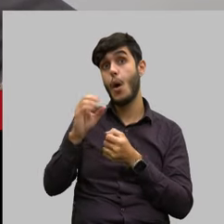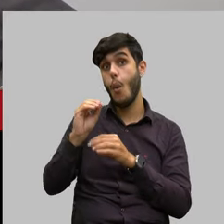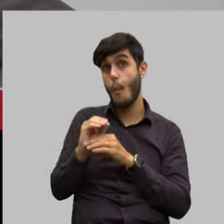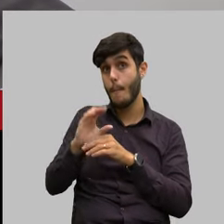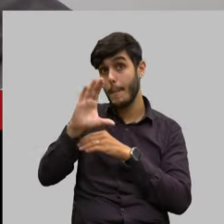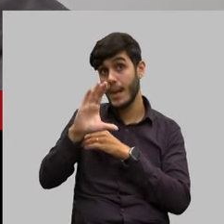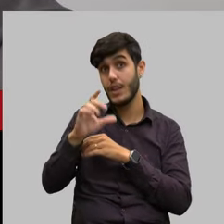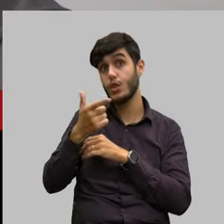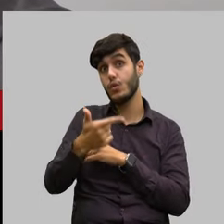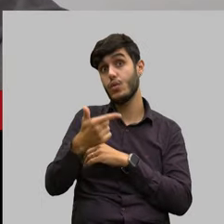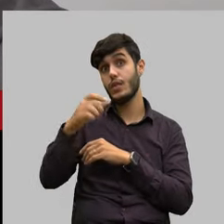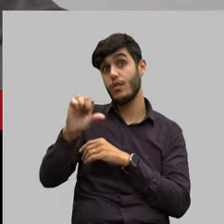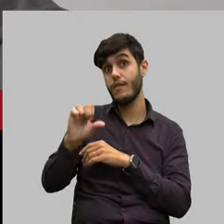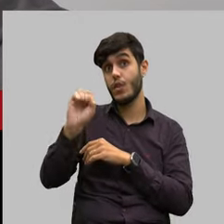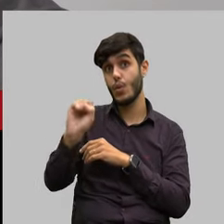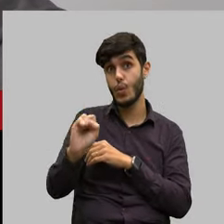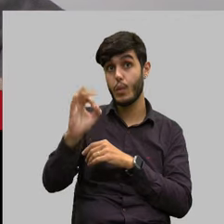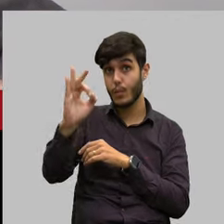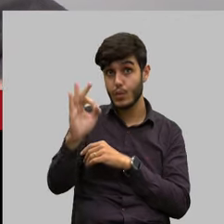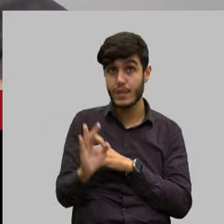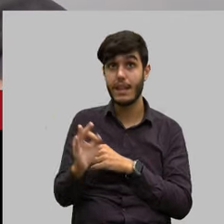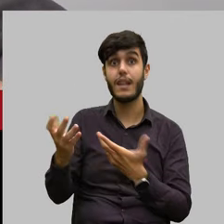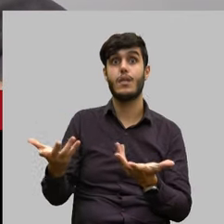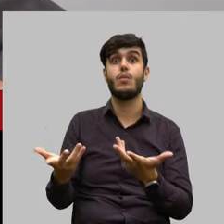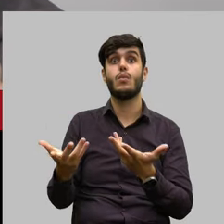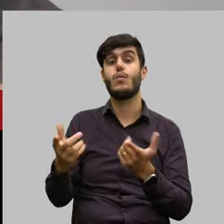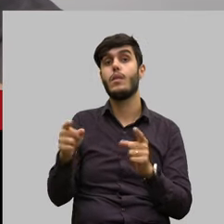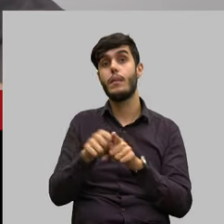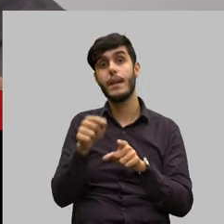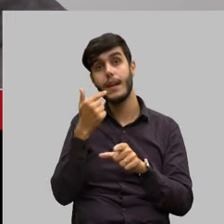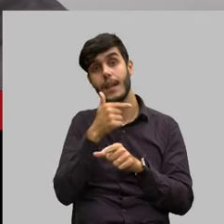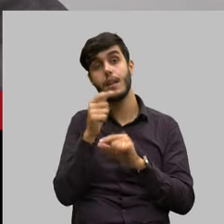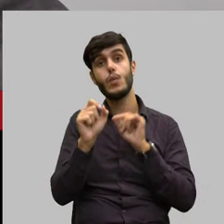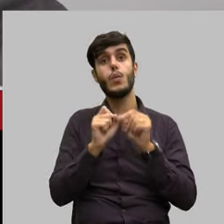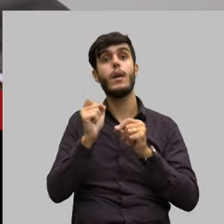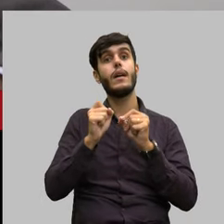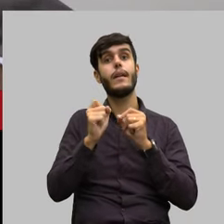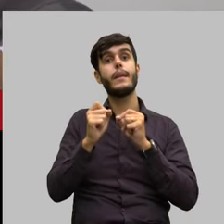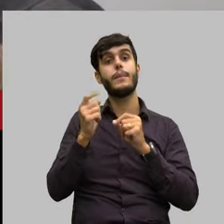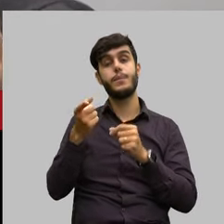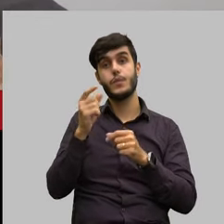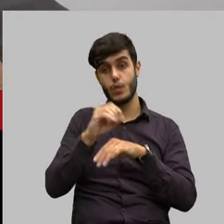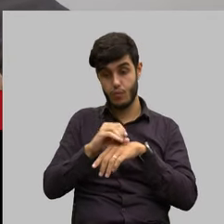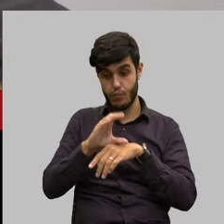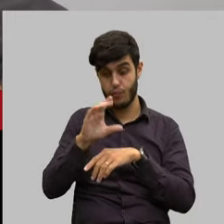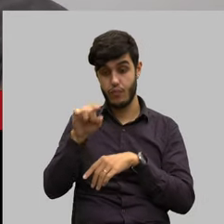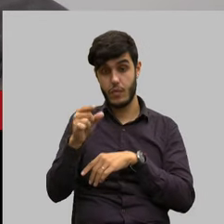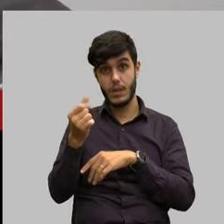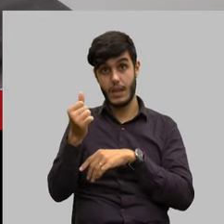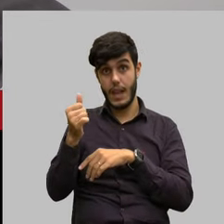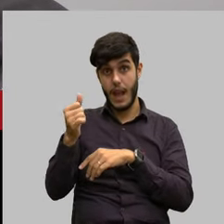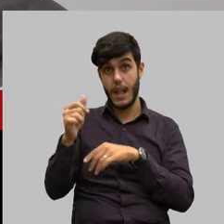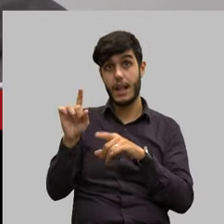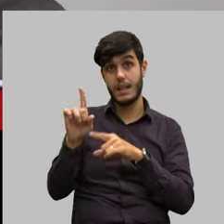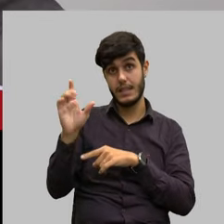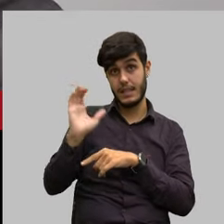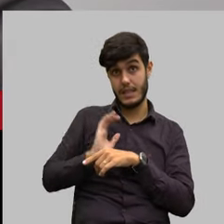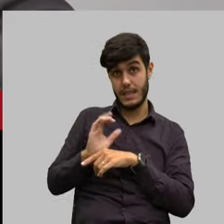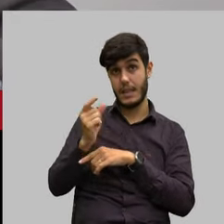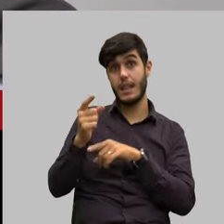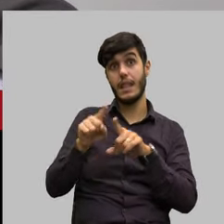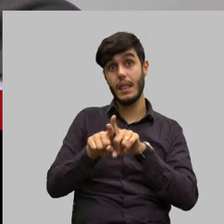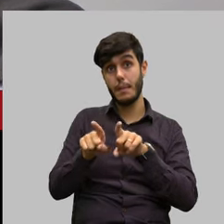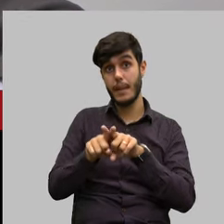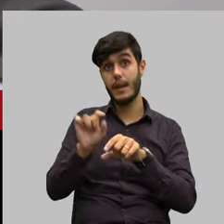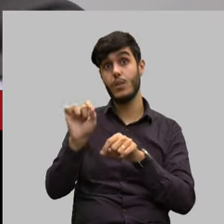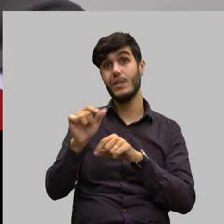46.556 por. e Engraçado que para o aumento de 298 por send